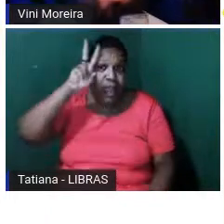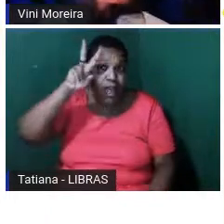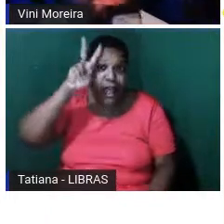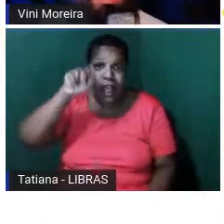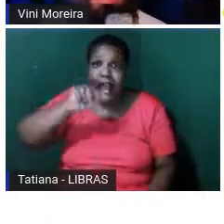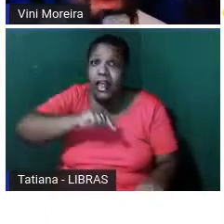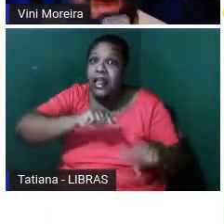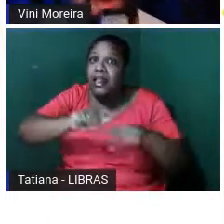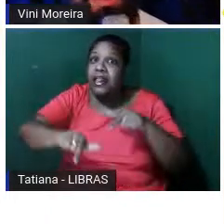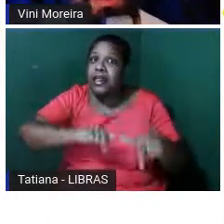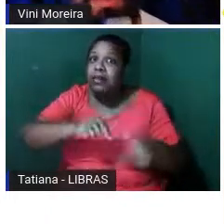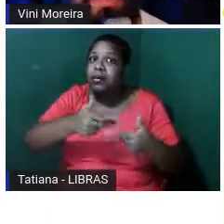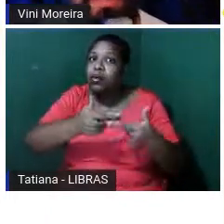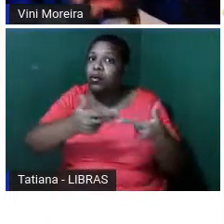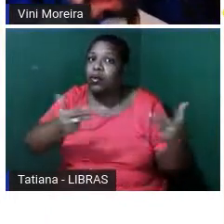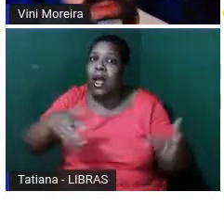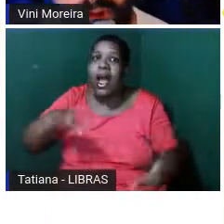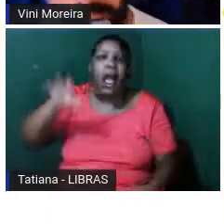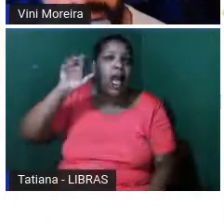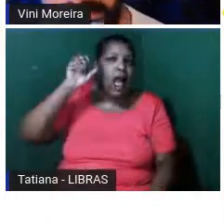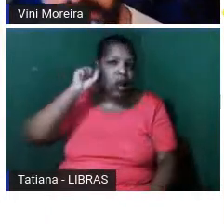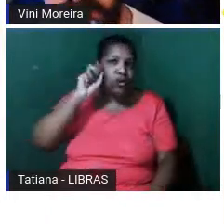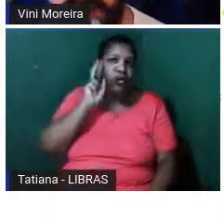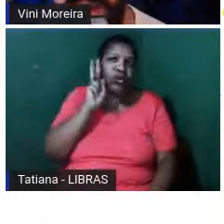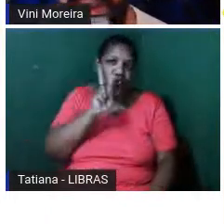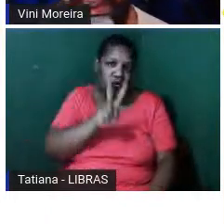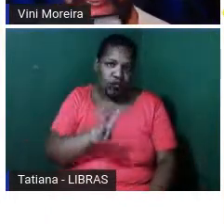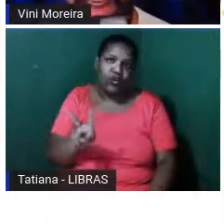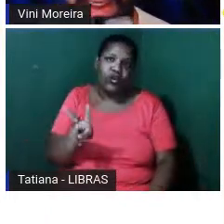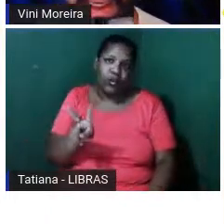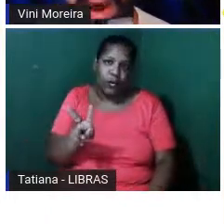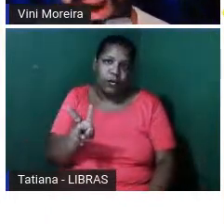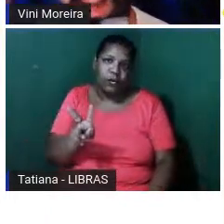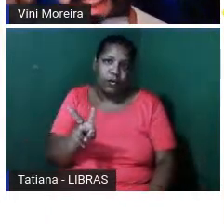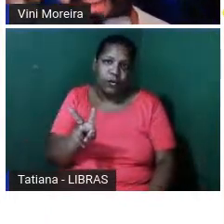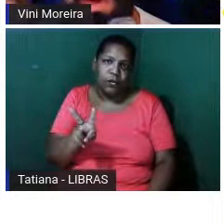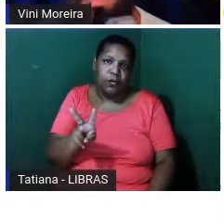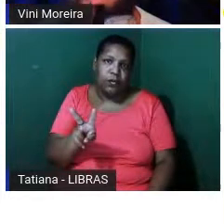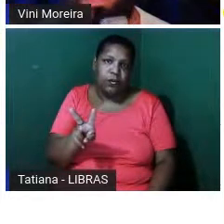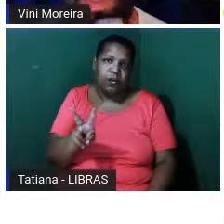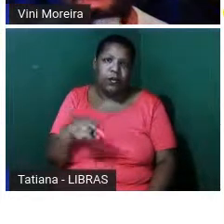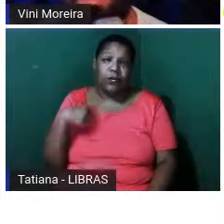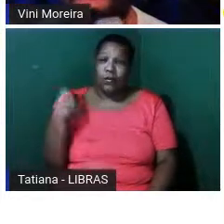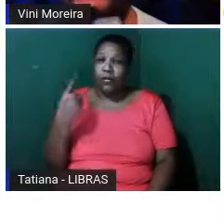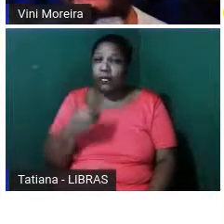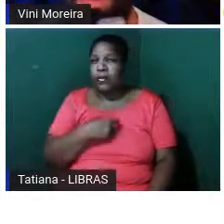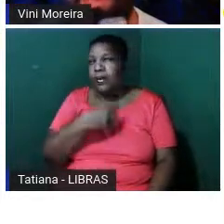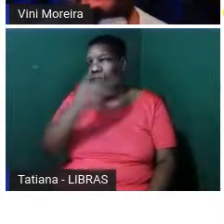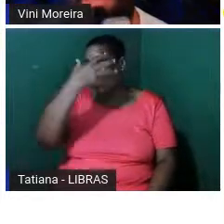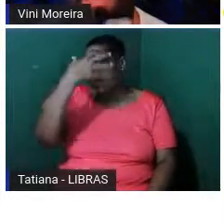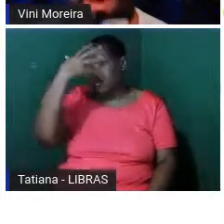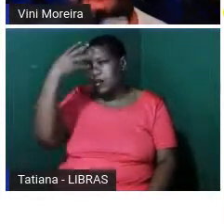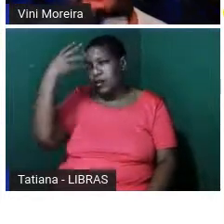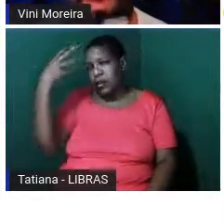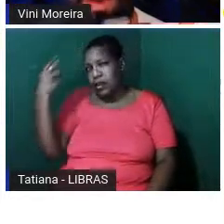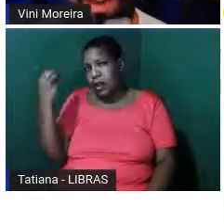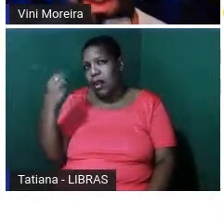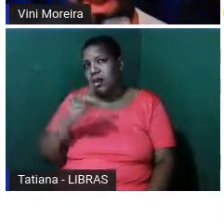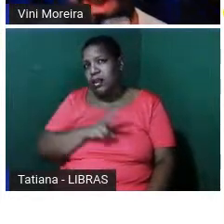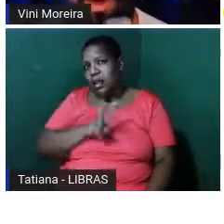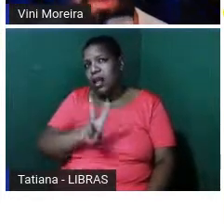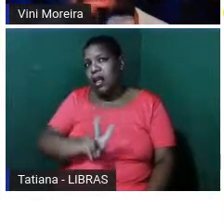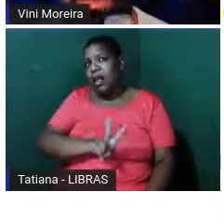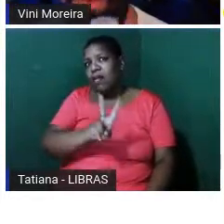que a gente está trabalhando com o produto áudio visual e a gente meio que se esquece porque a gente dá muito